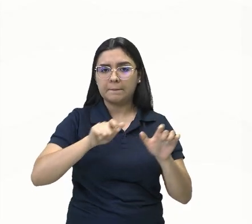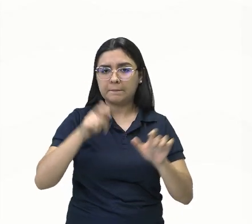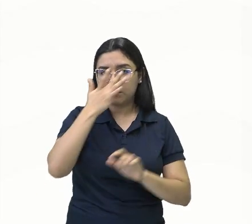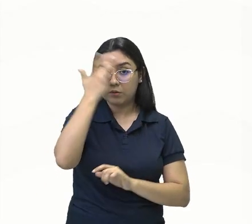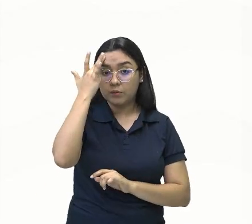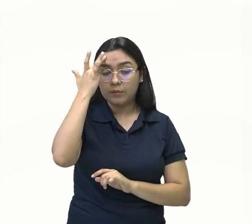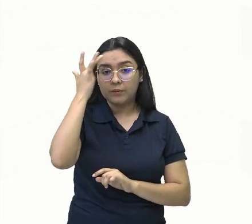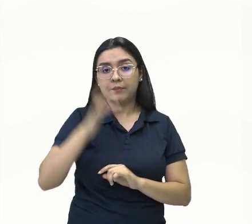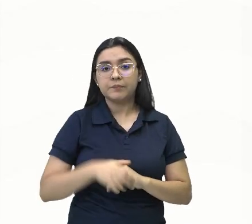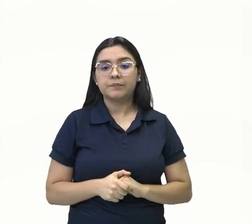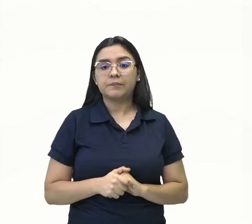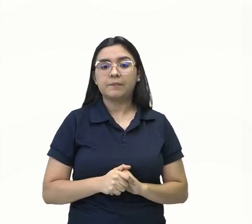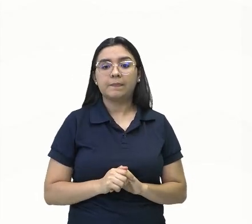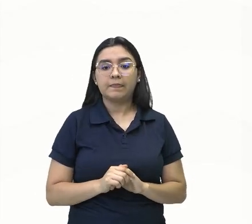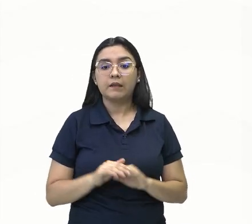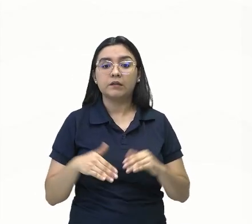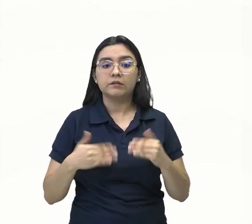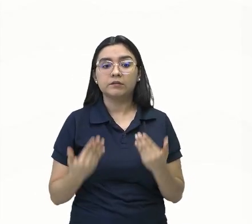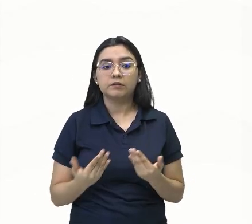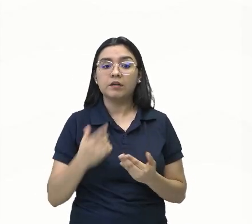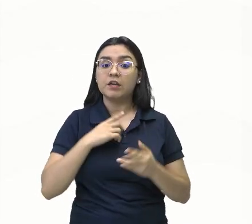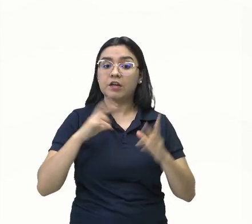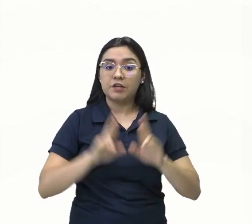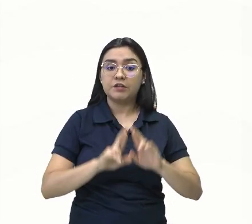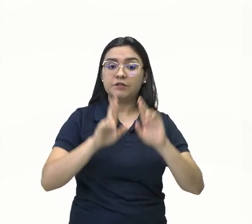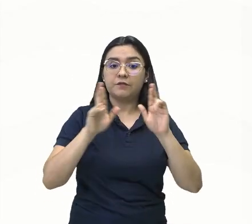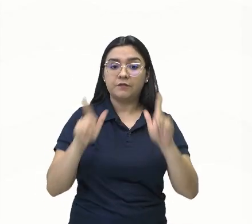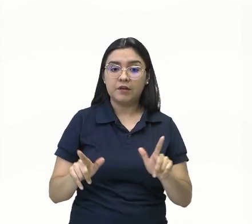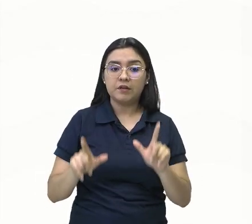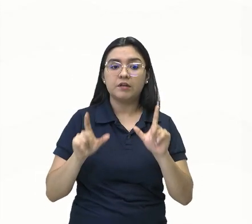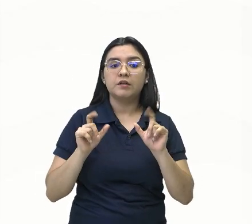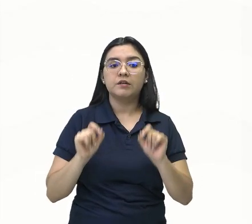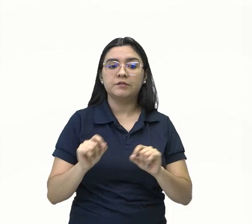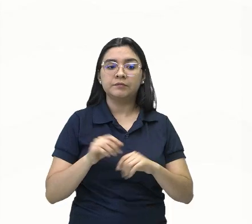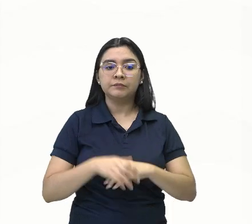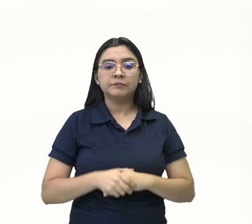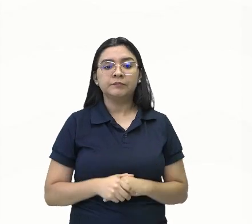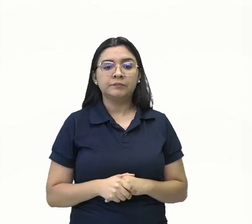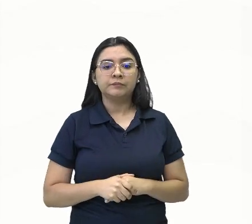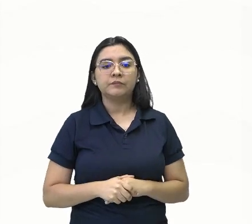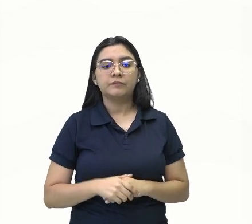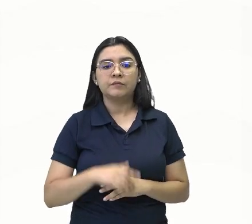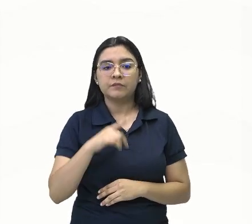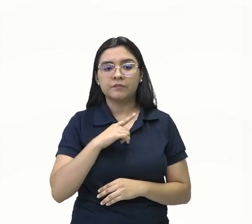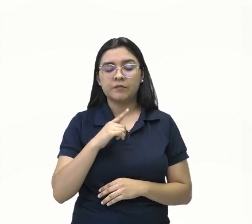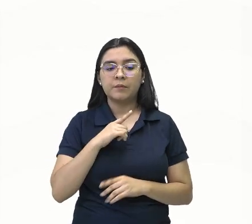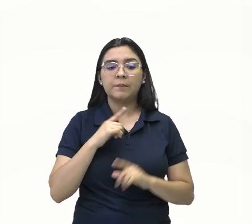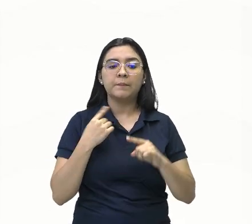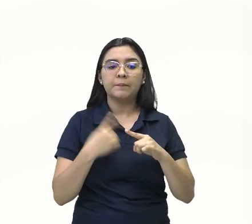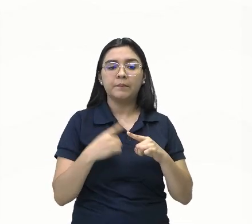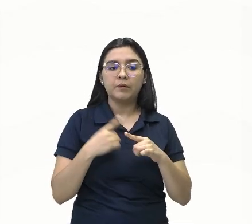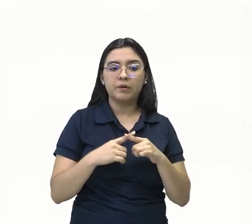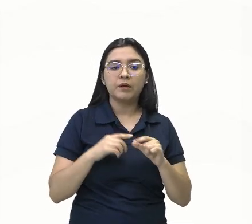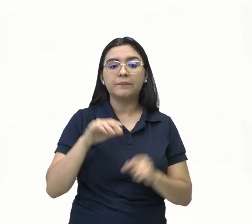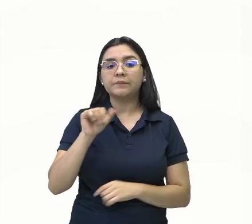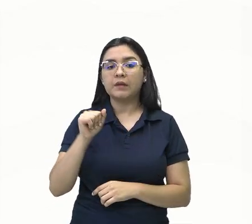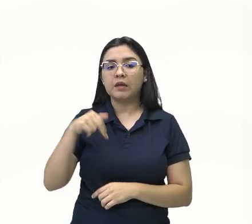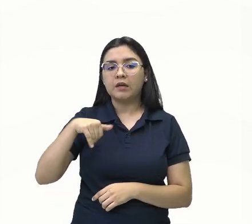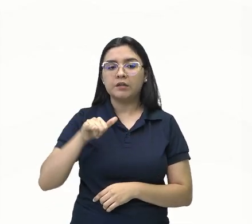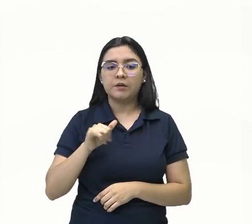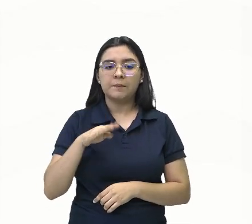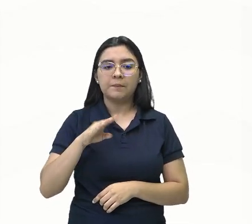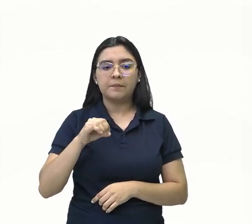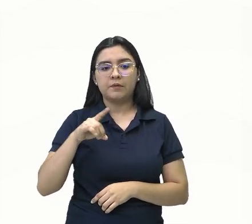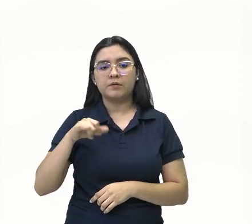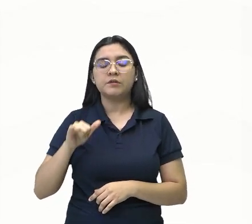tá? Ele difere de somebody e someone, porque anybody eu vou utilizar, embora